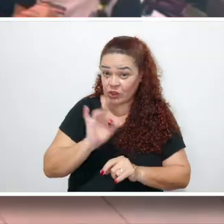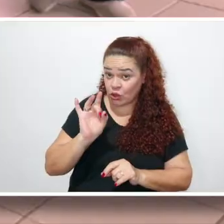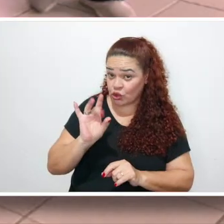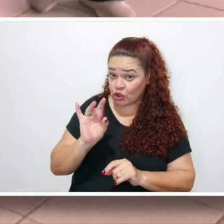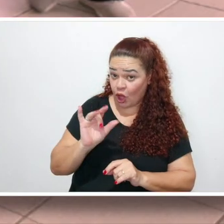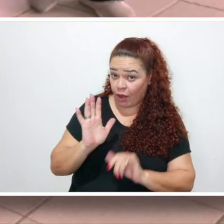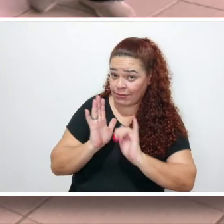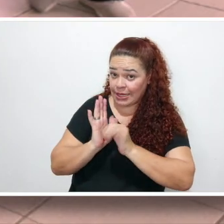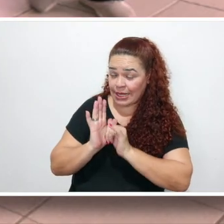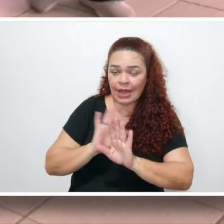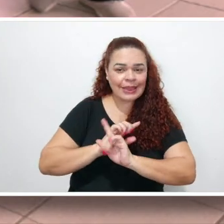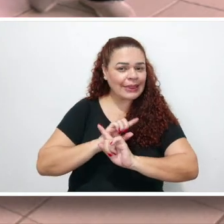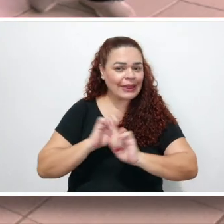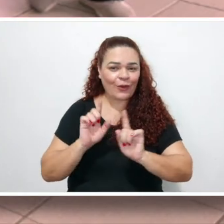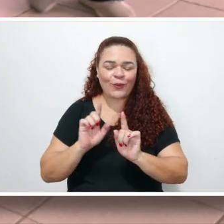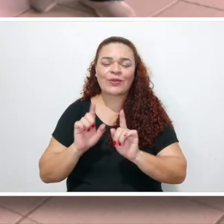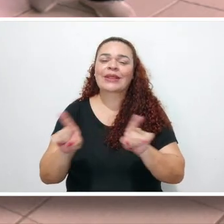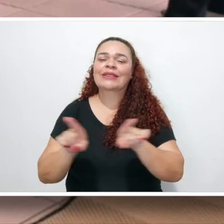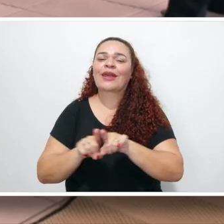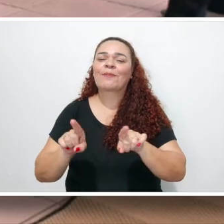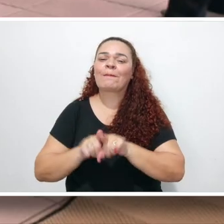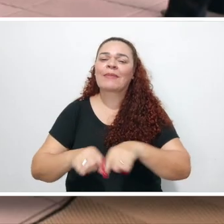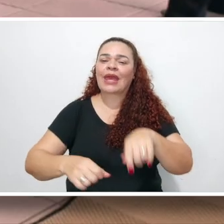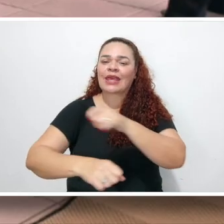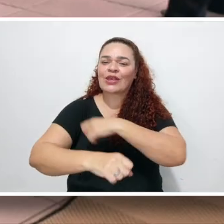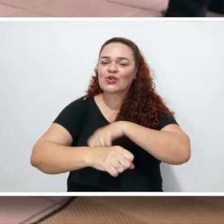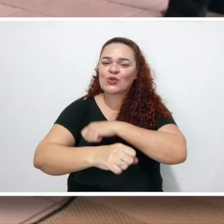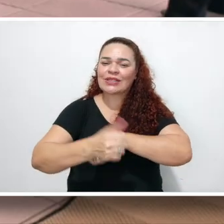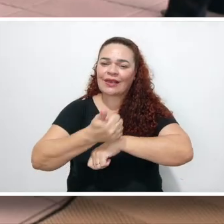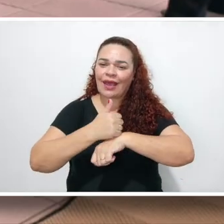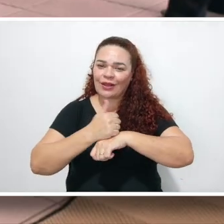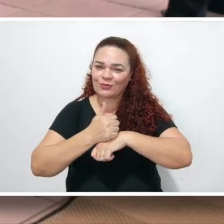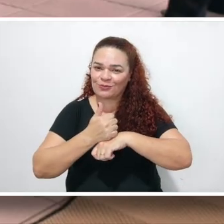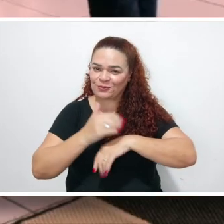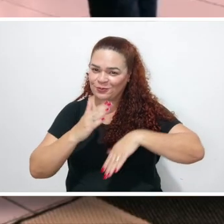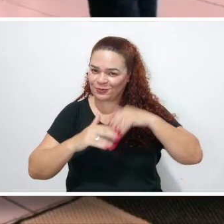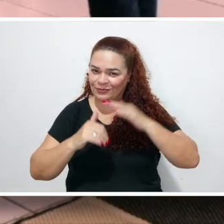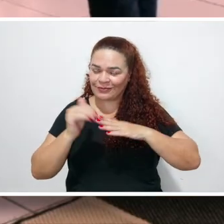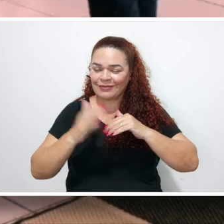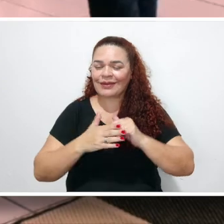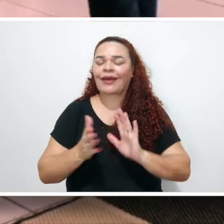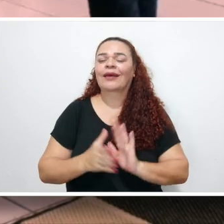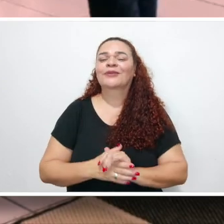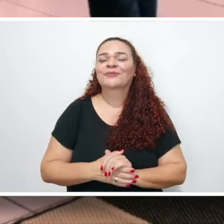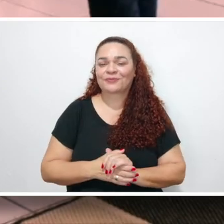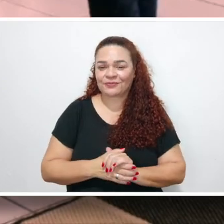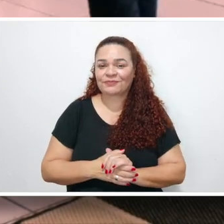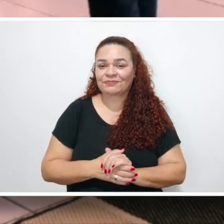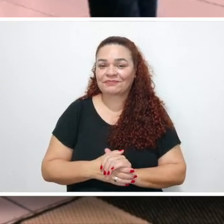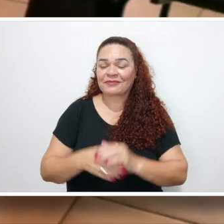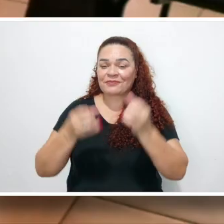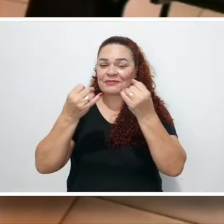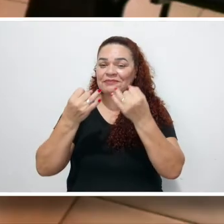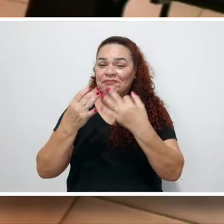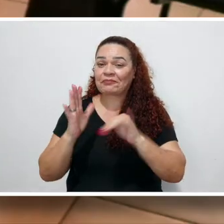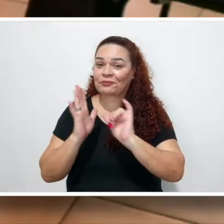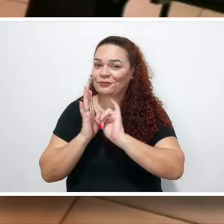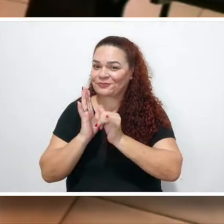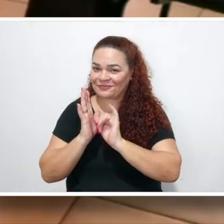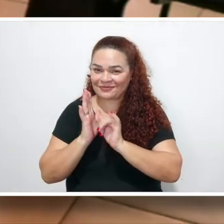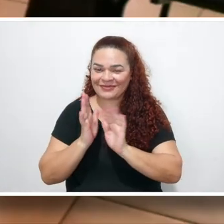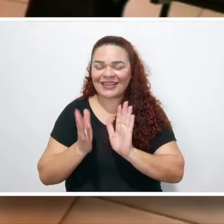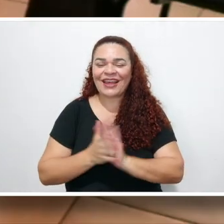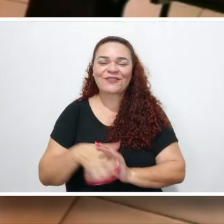os professores contando histórias. Nós tivemos a participação das nossas cozinheiras, que também